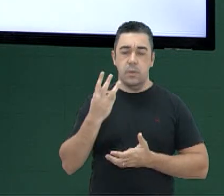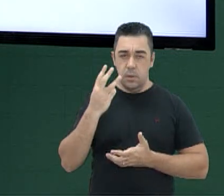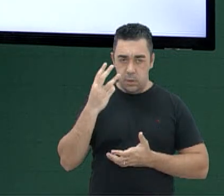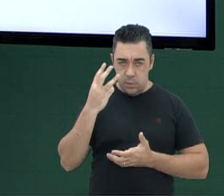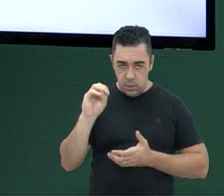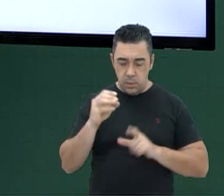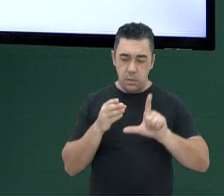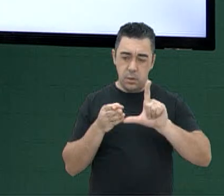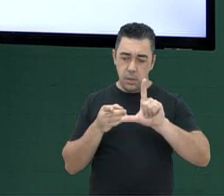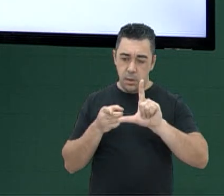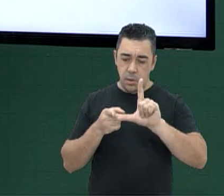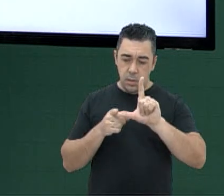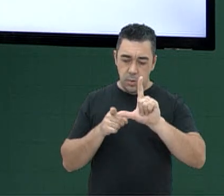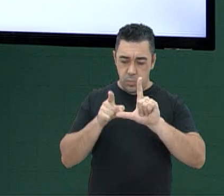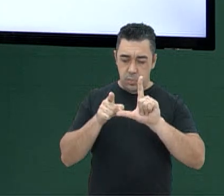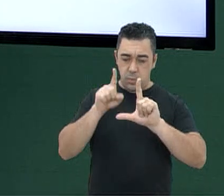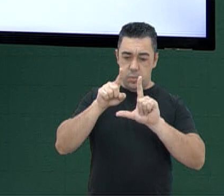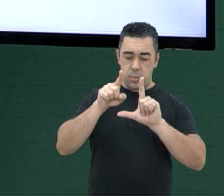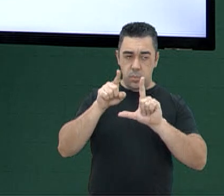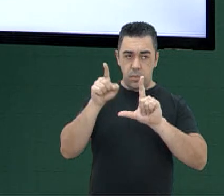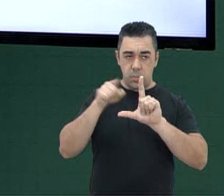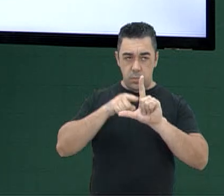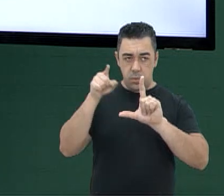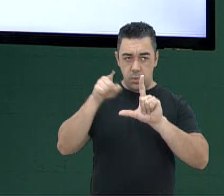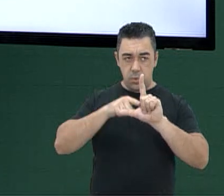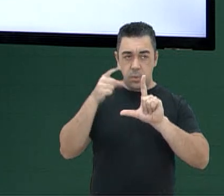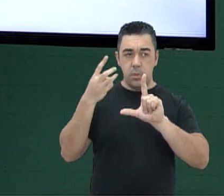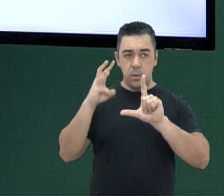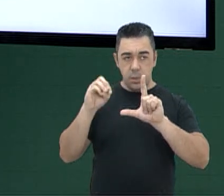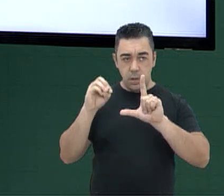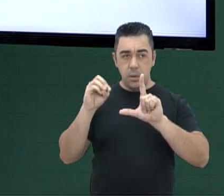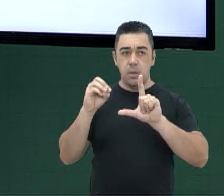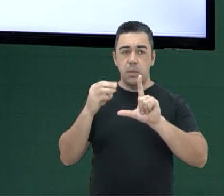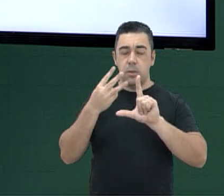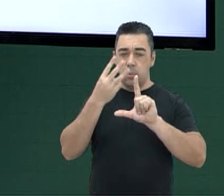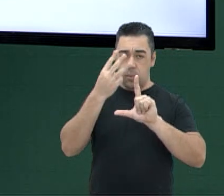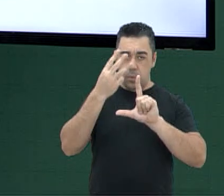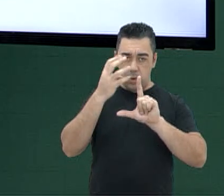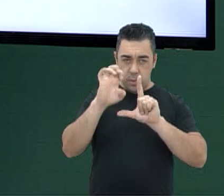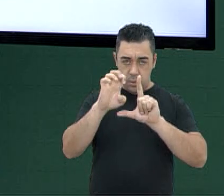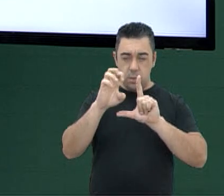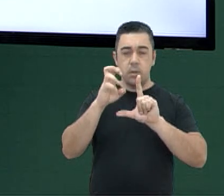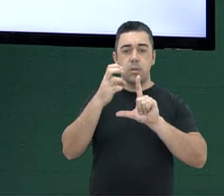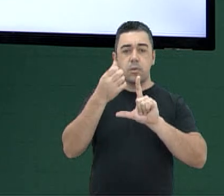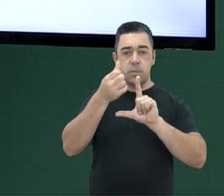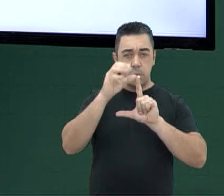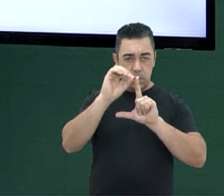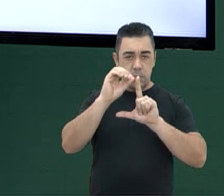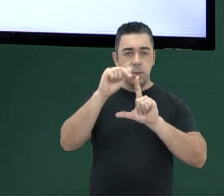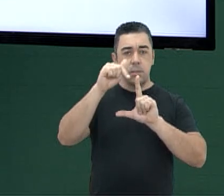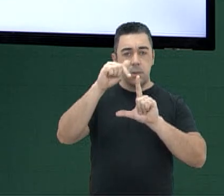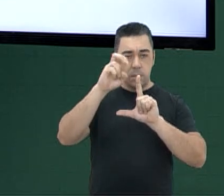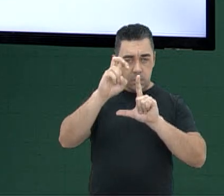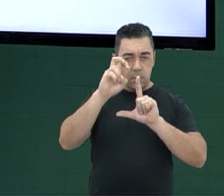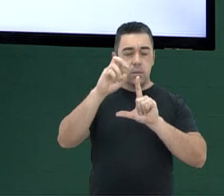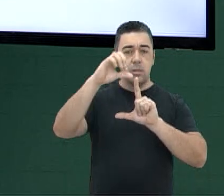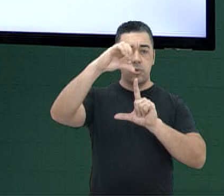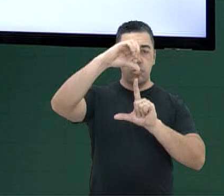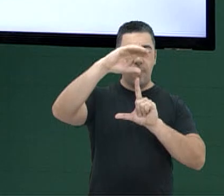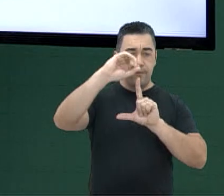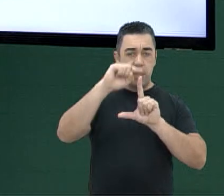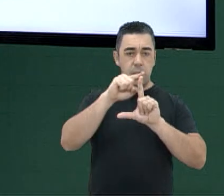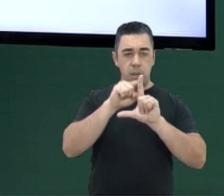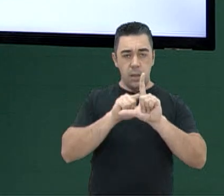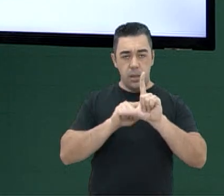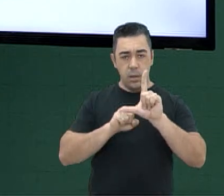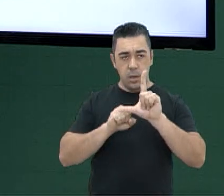informação, entre a linha do equador e este outro ponto aqui, 30 graus, 45, 60, 75 e 90